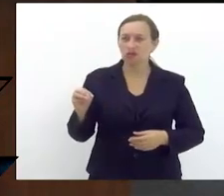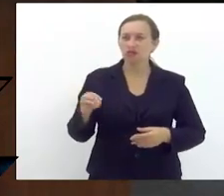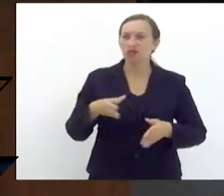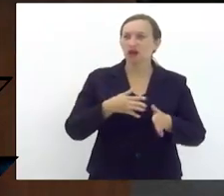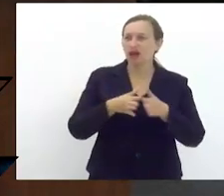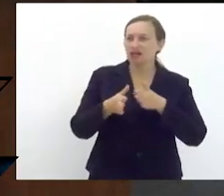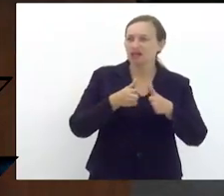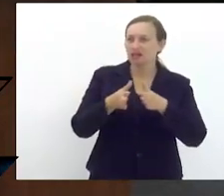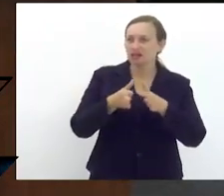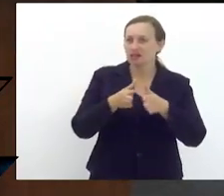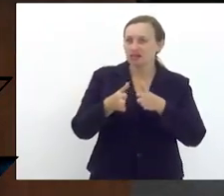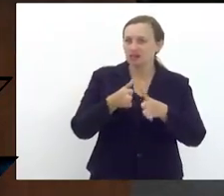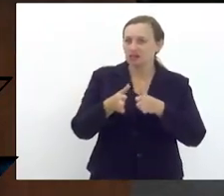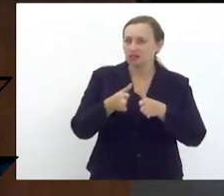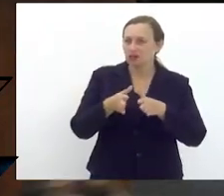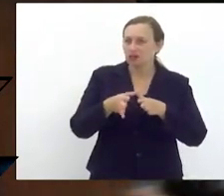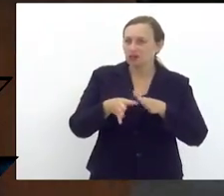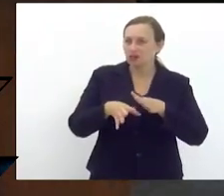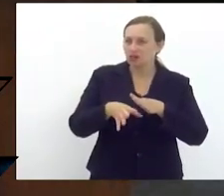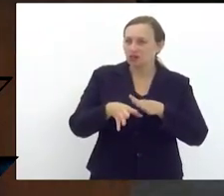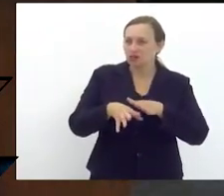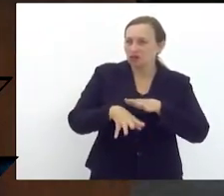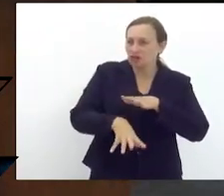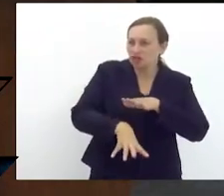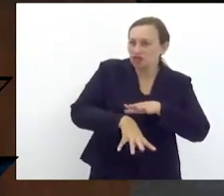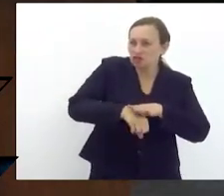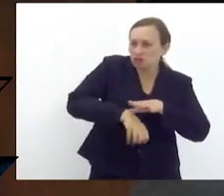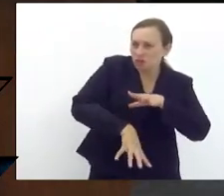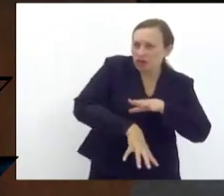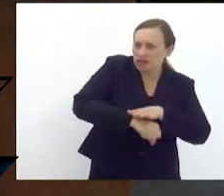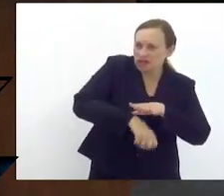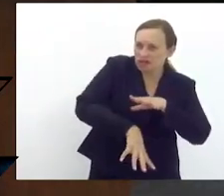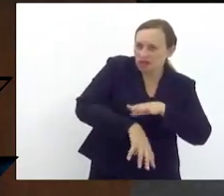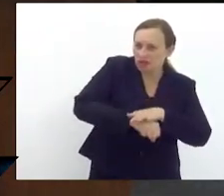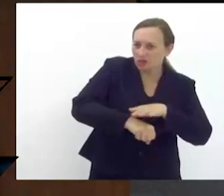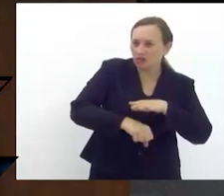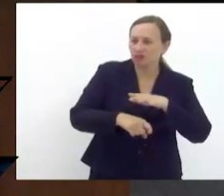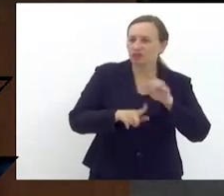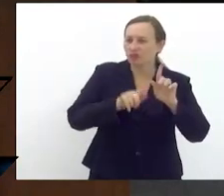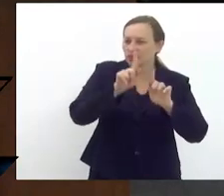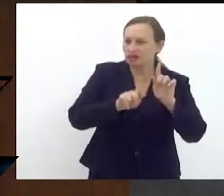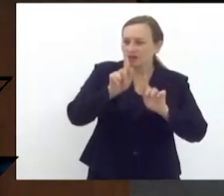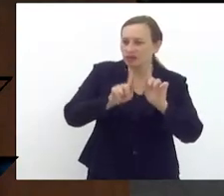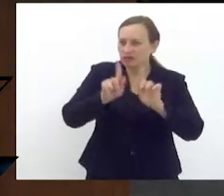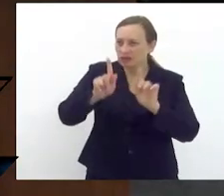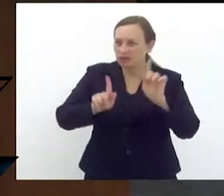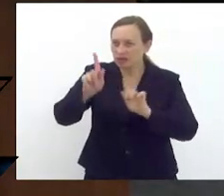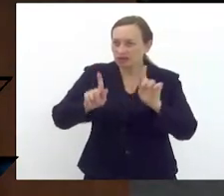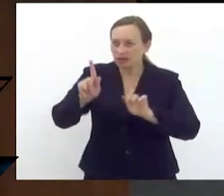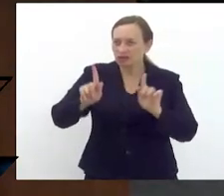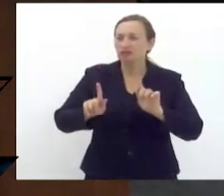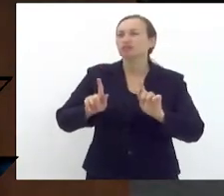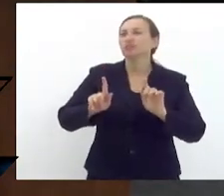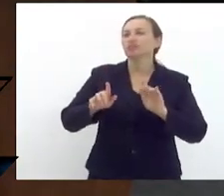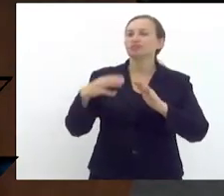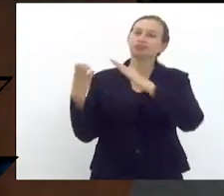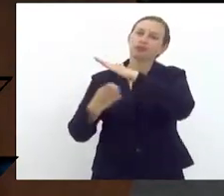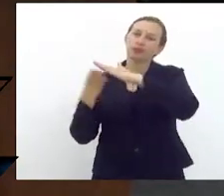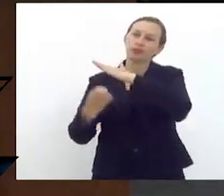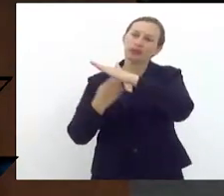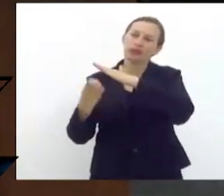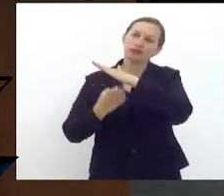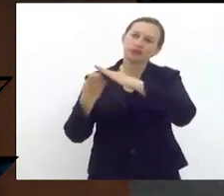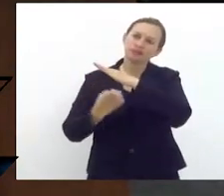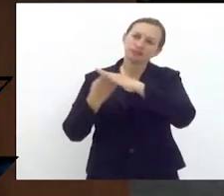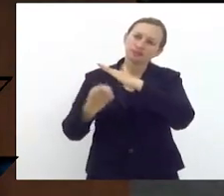exploração de concessão por empresas iniciativas privadas e nós imediatamente acolhemos a provocação e